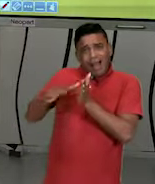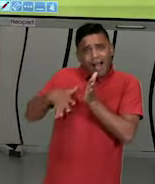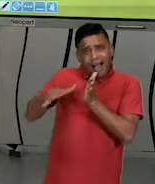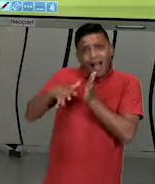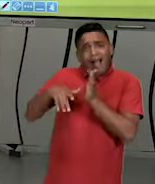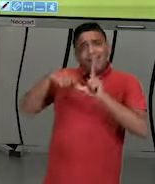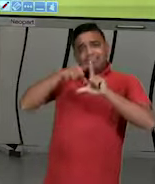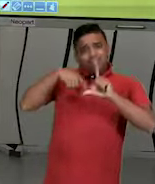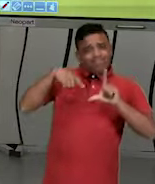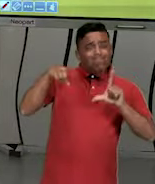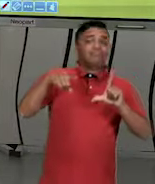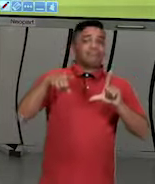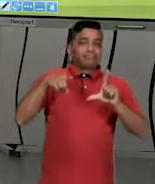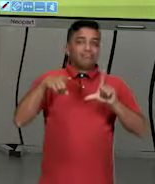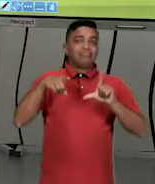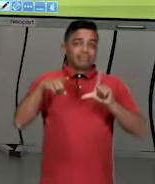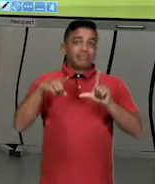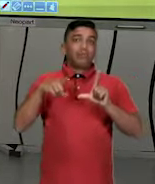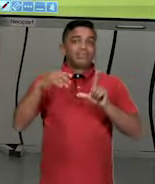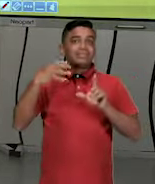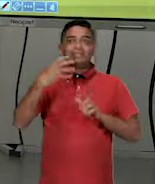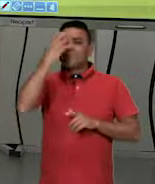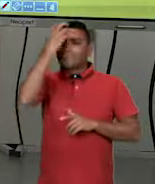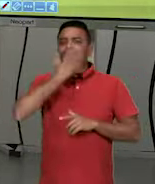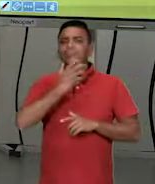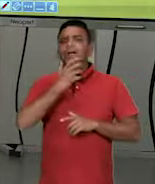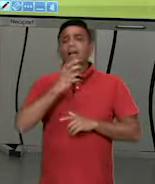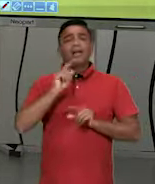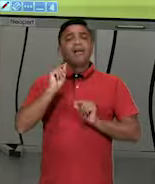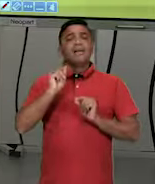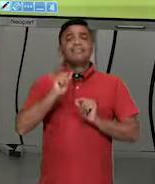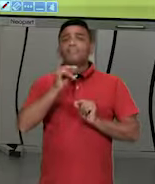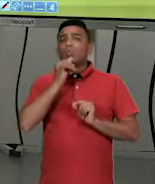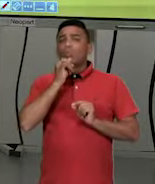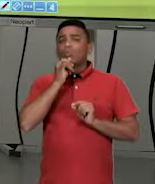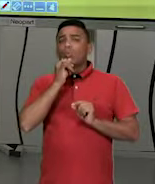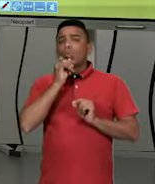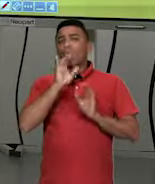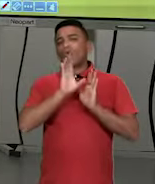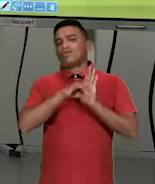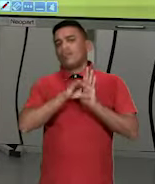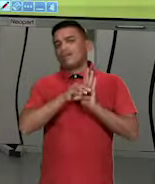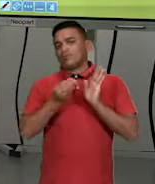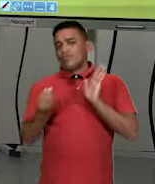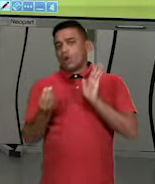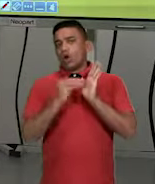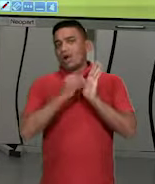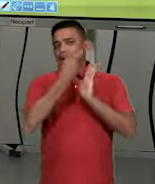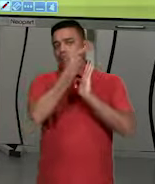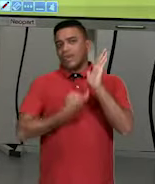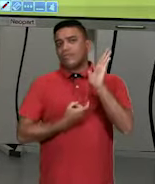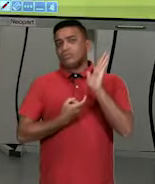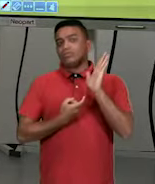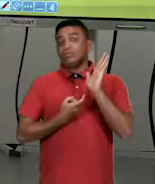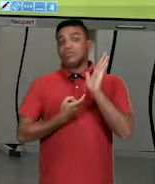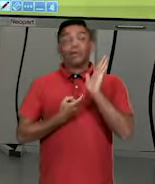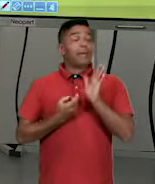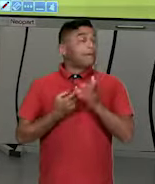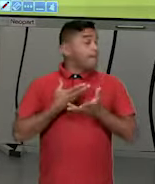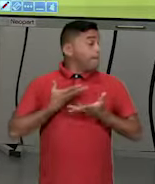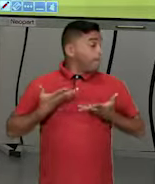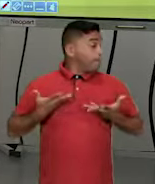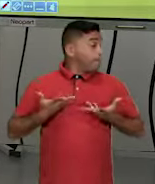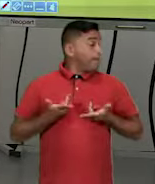de algo, ou seja, definir determinado conceito, também é algo extraordinário para que você